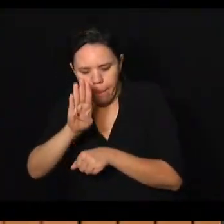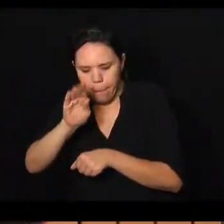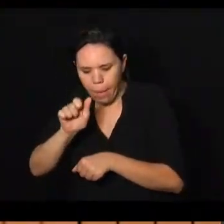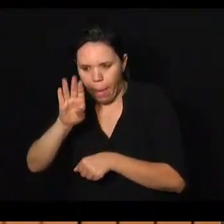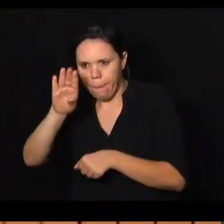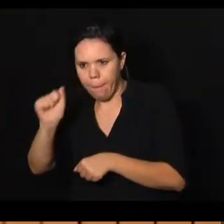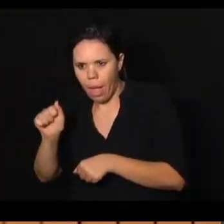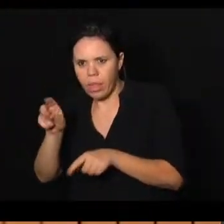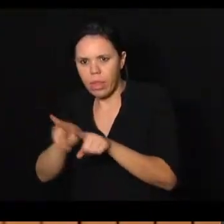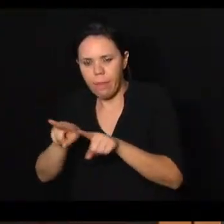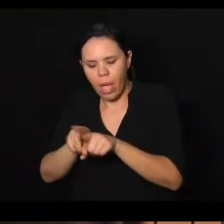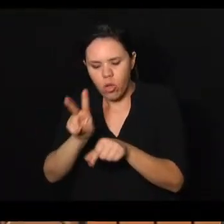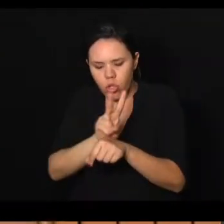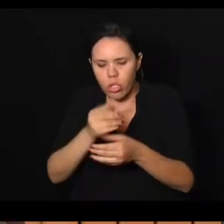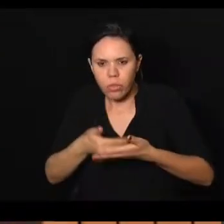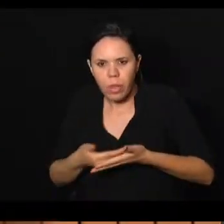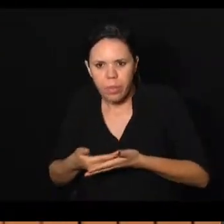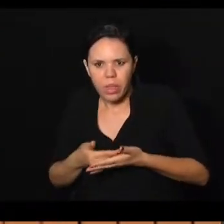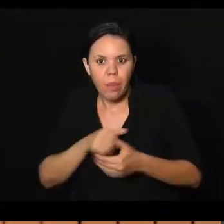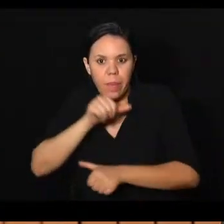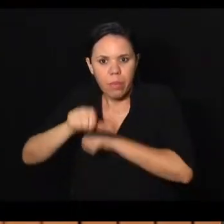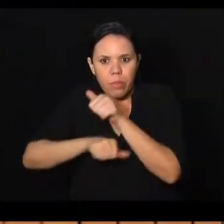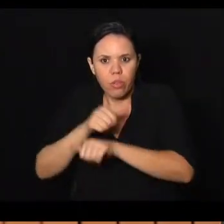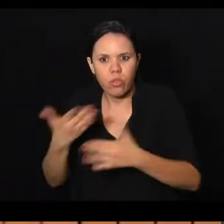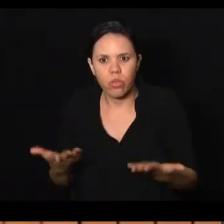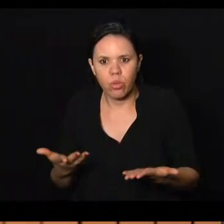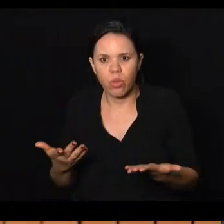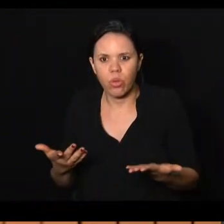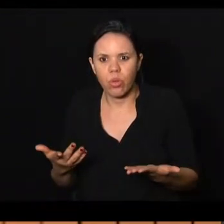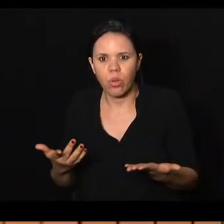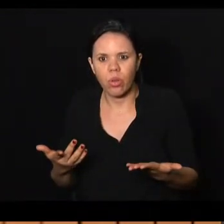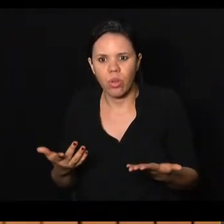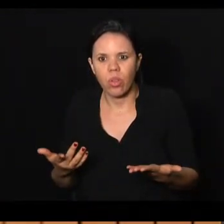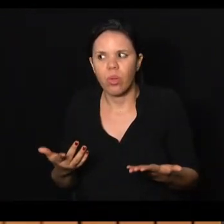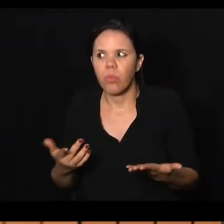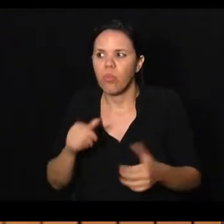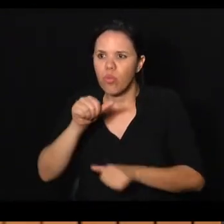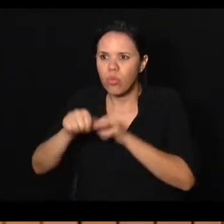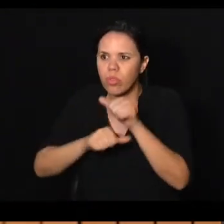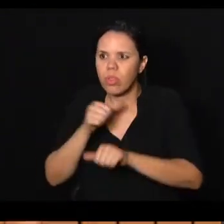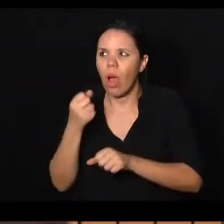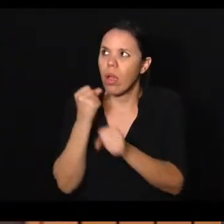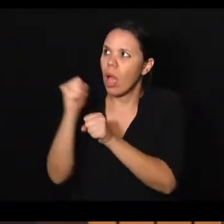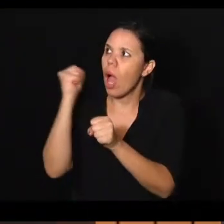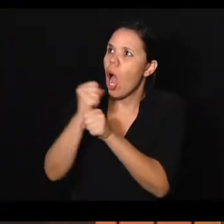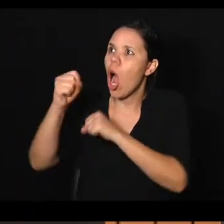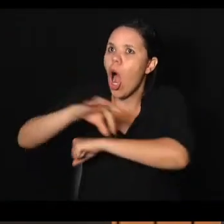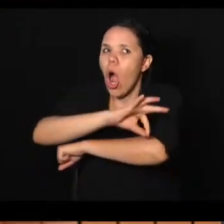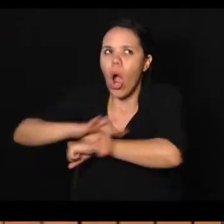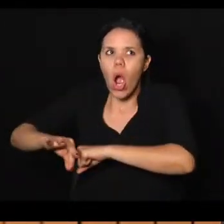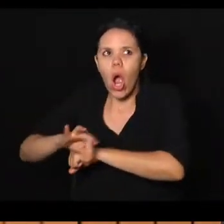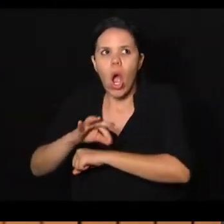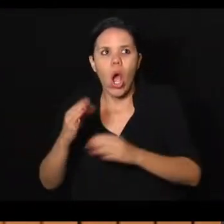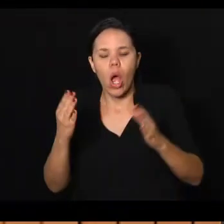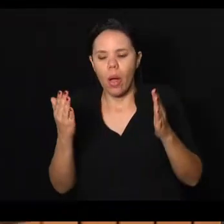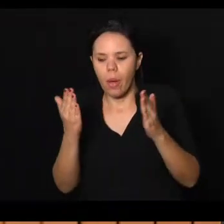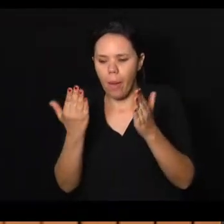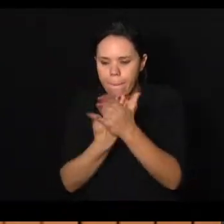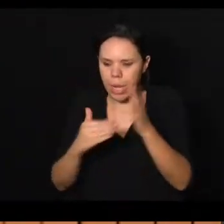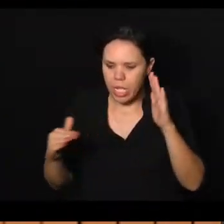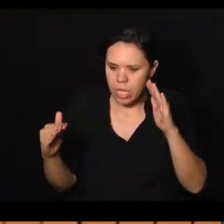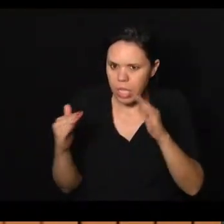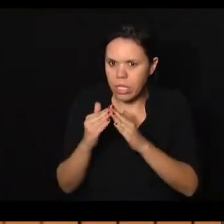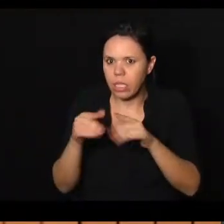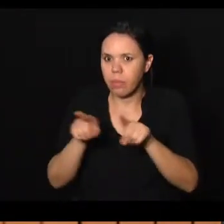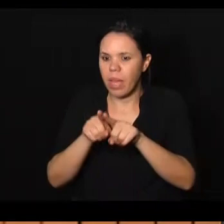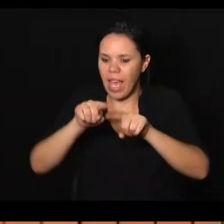Verde. Será que nós não vamos ter que mudar também a arquitetura das creches no Brasil? Será que nós não vamos ter que a sala do